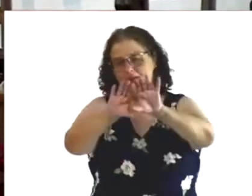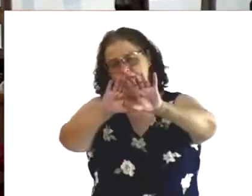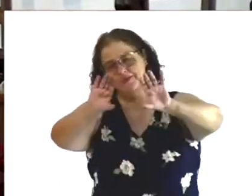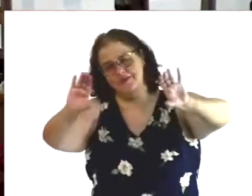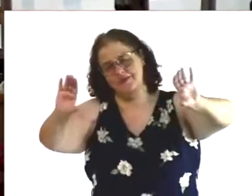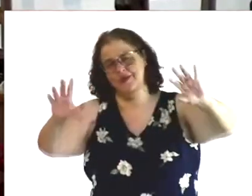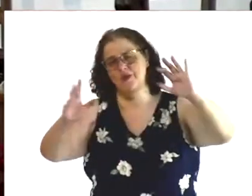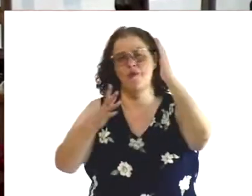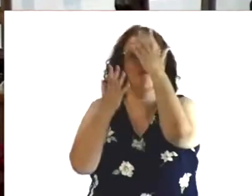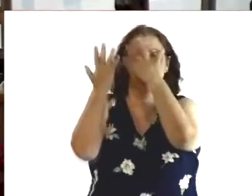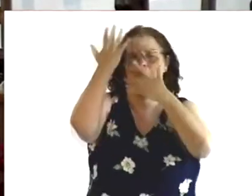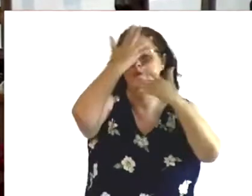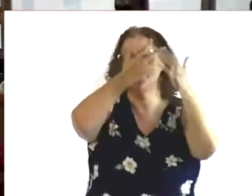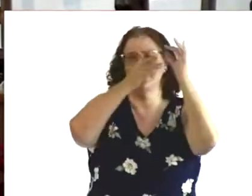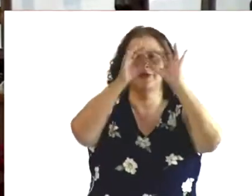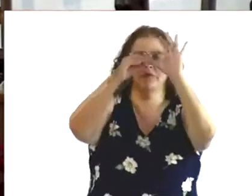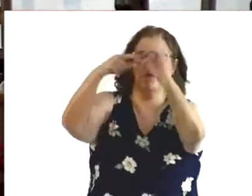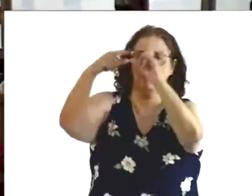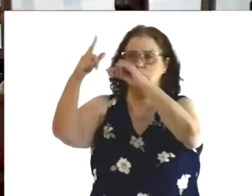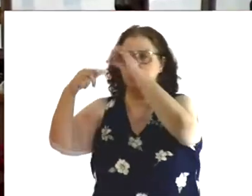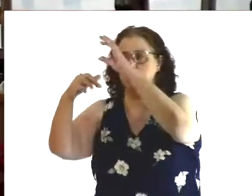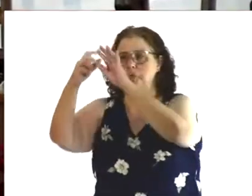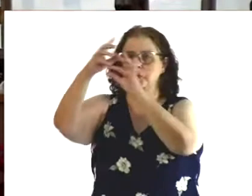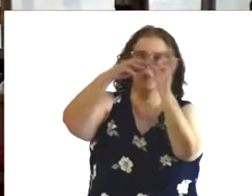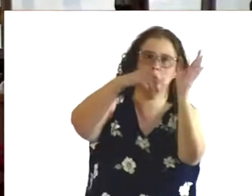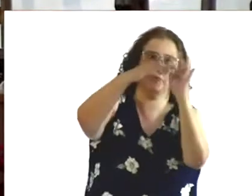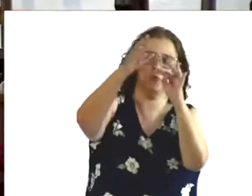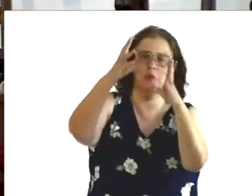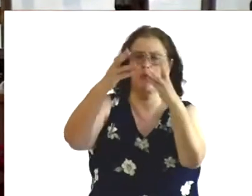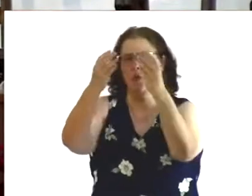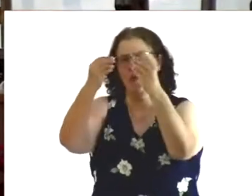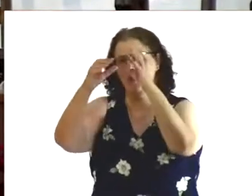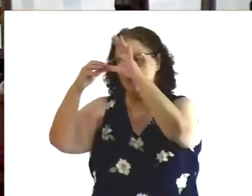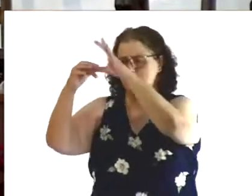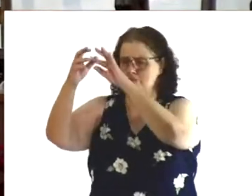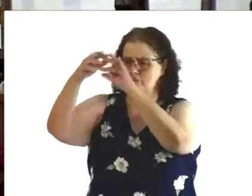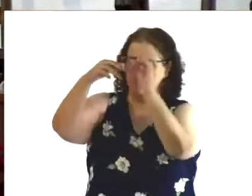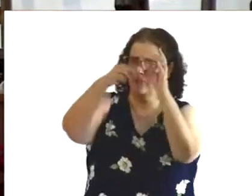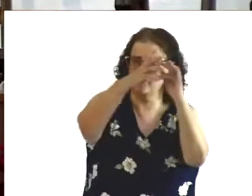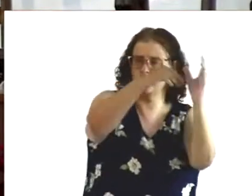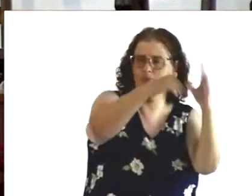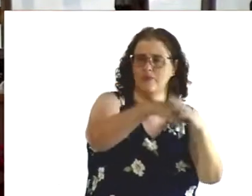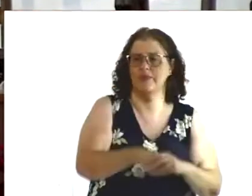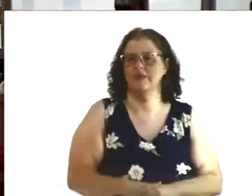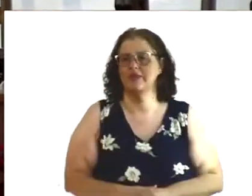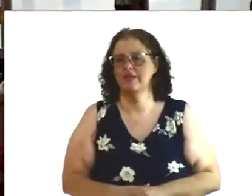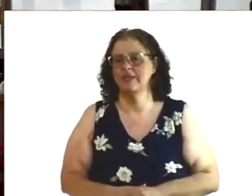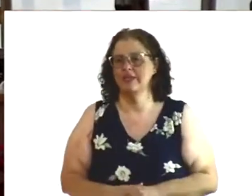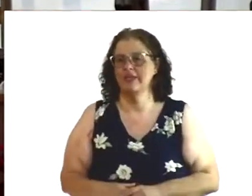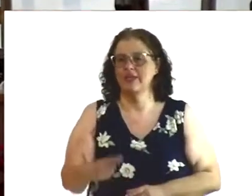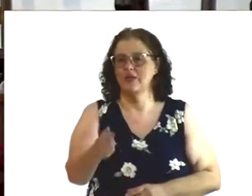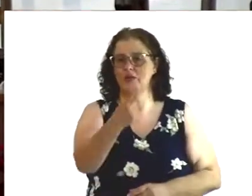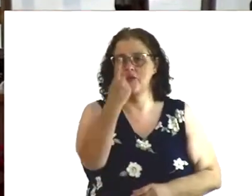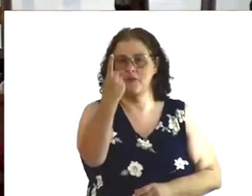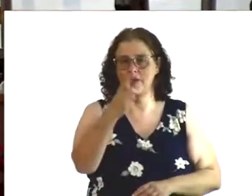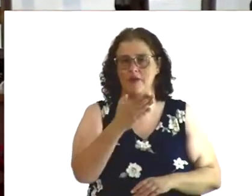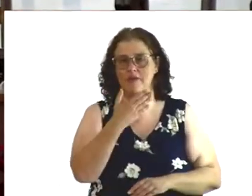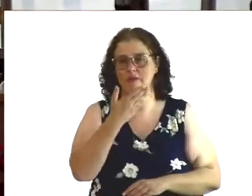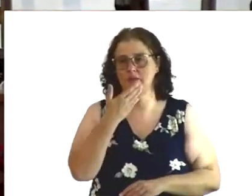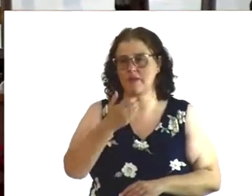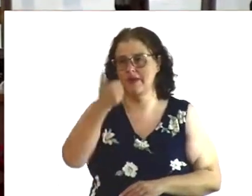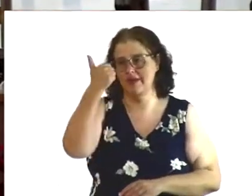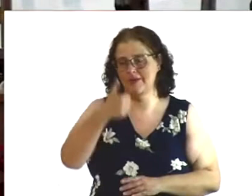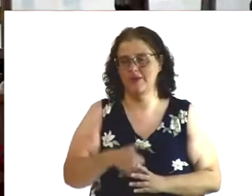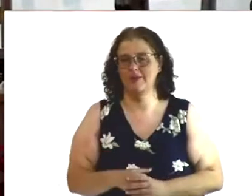estrelado, um céu bonito, muitas estrelas no céu, e uma maior de